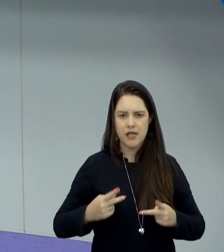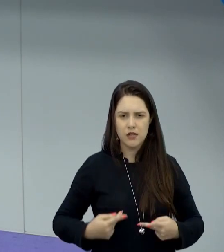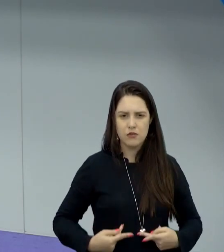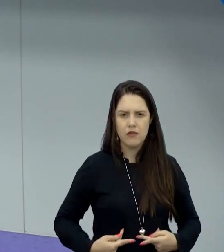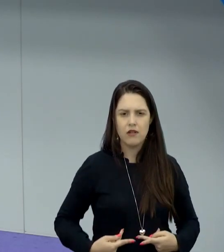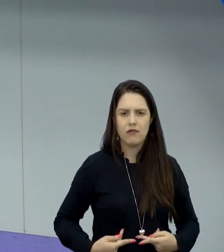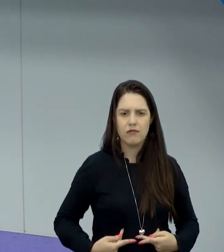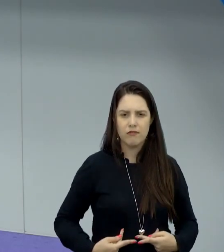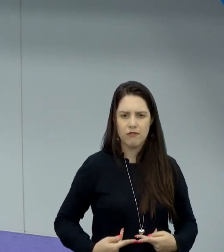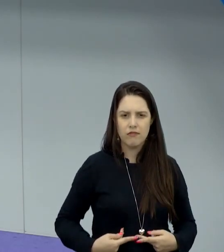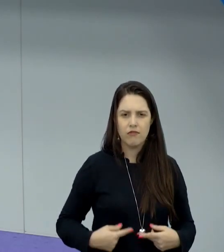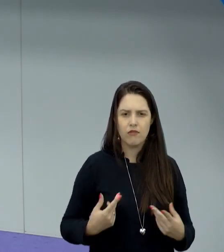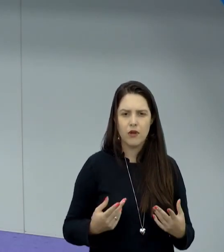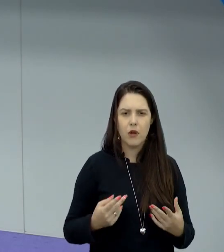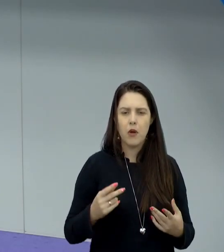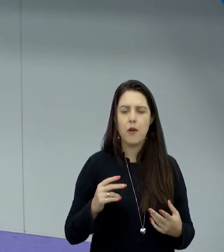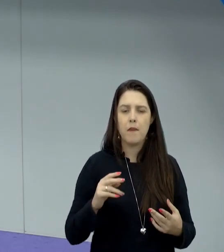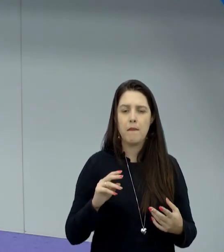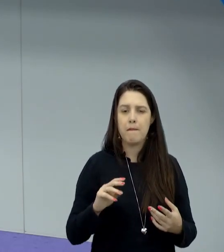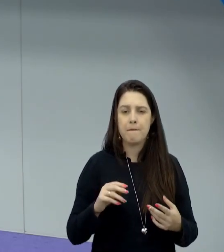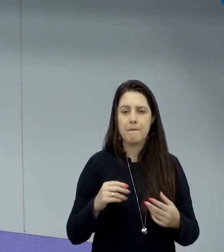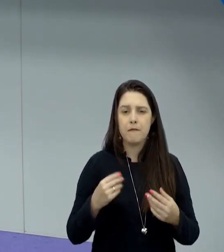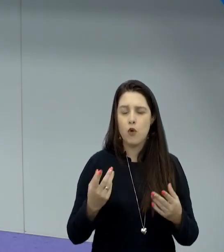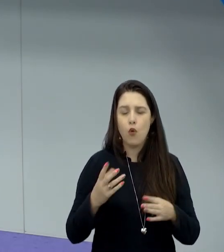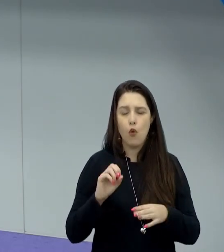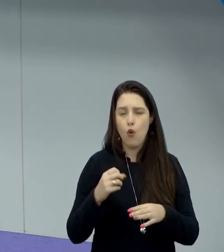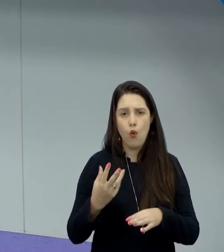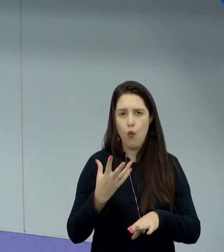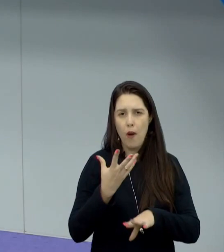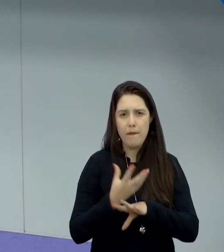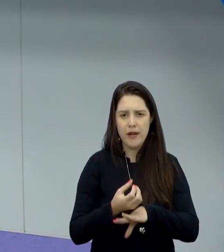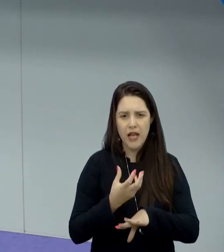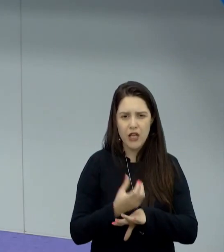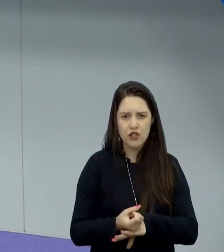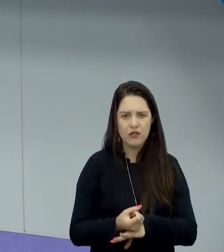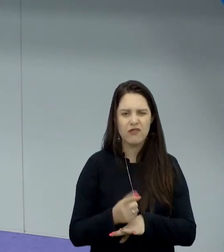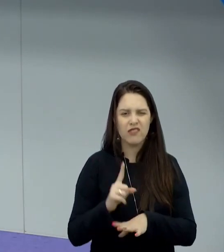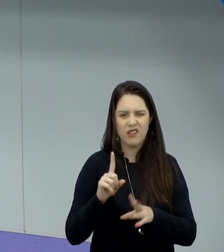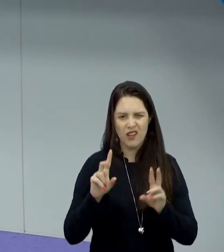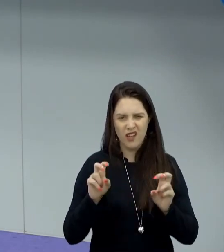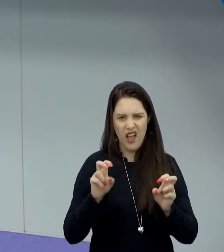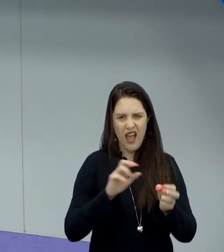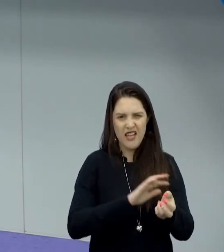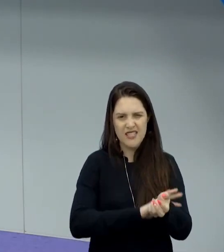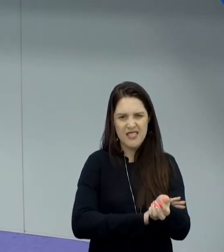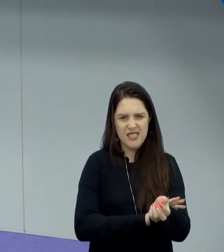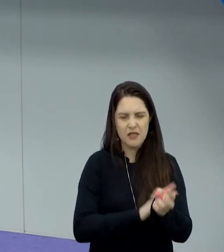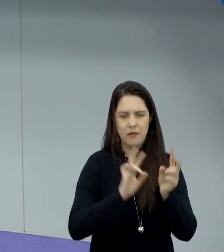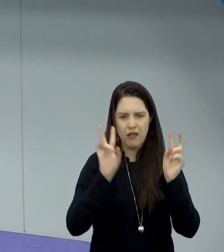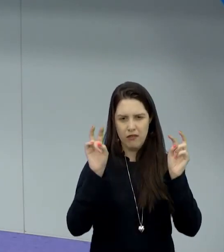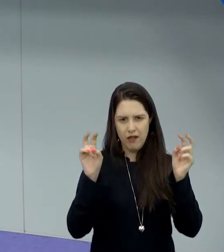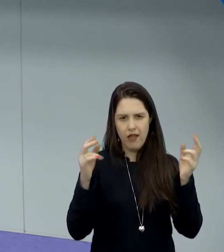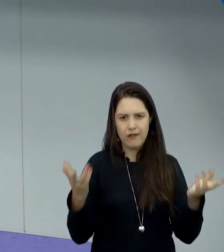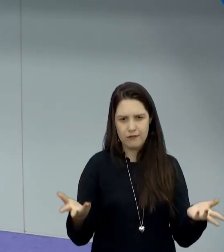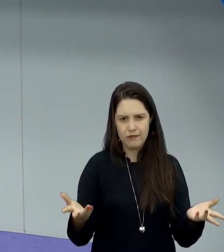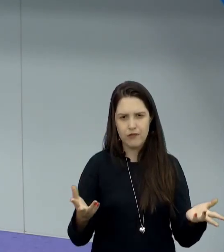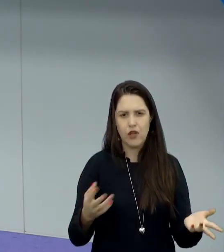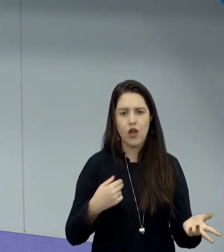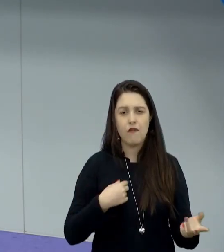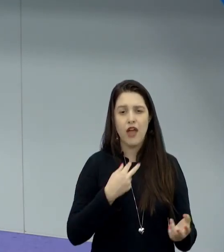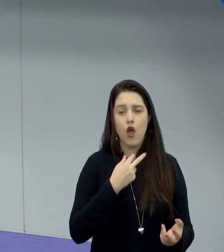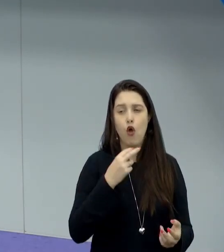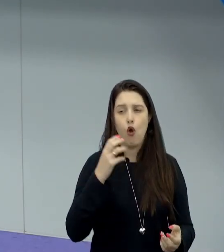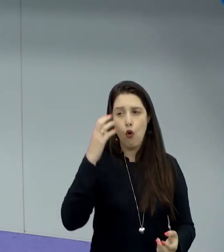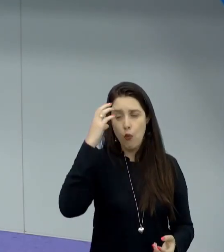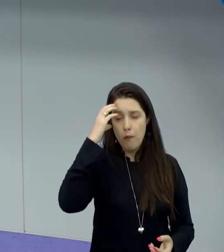Então você não vai culpar o programa, o aplicativo, se ele é racista, né? Entre aspas, né? Exato. Mas você vai culpar a pessoa